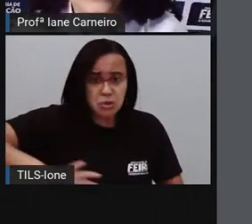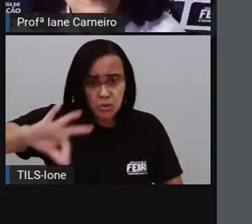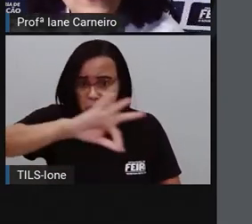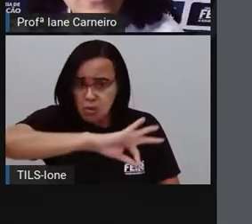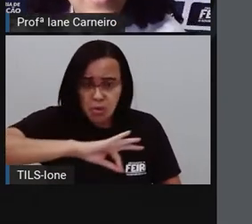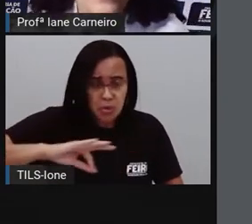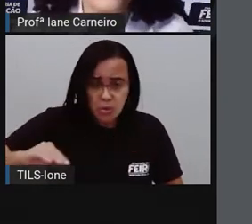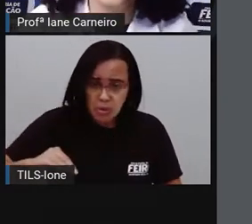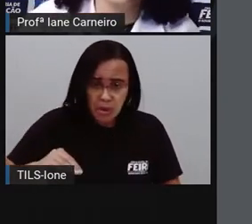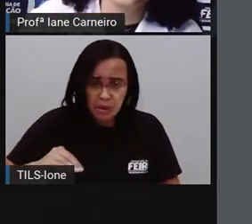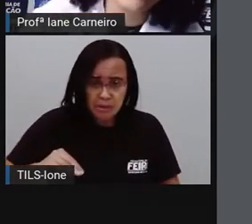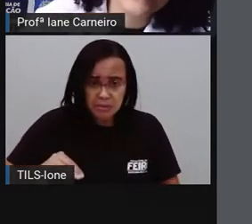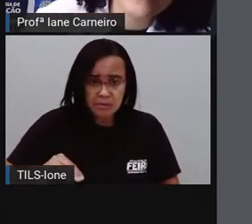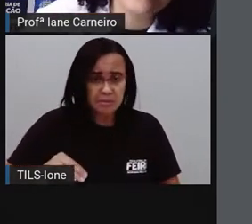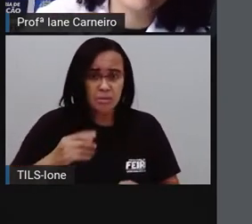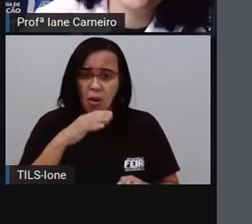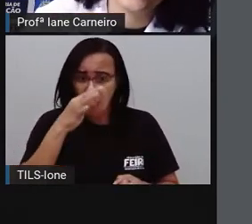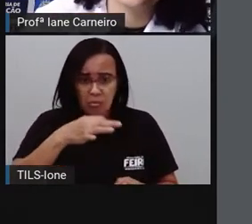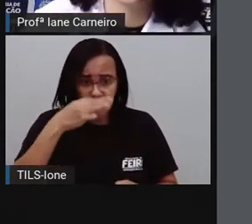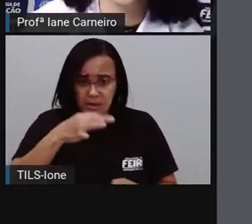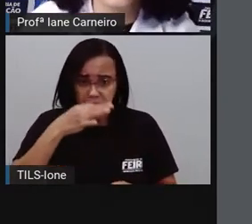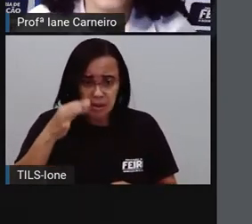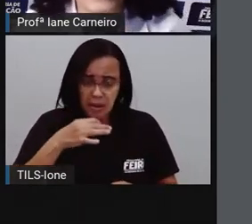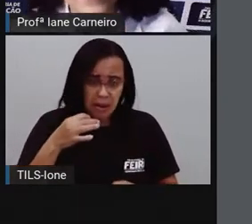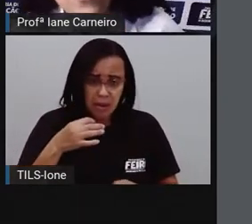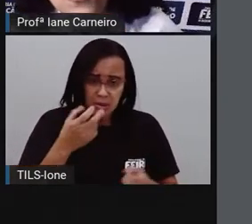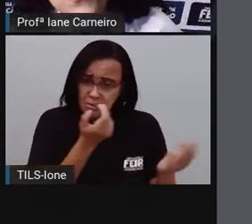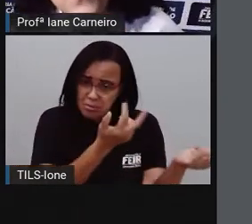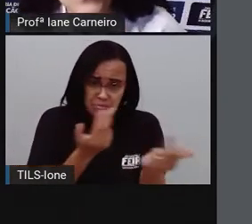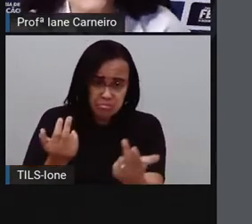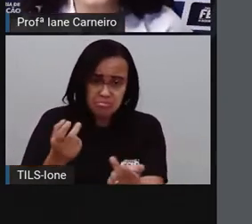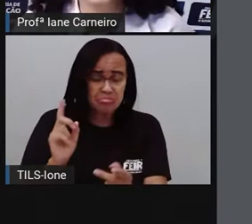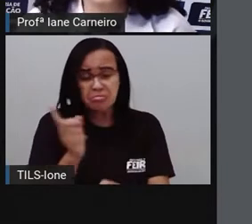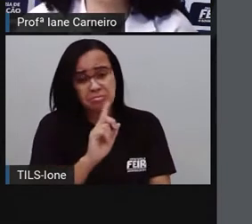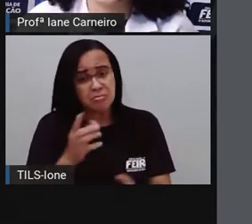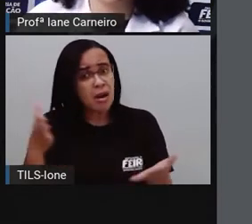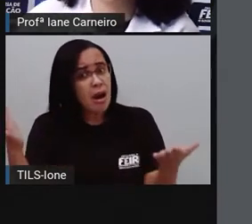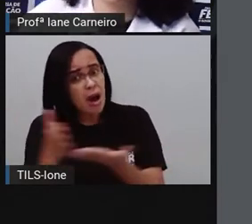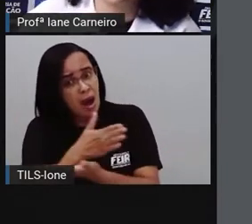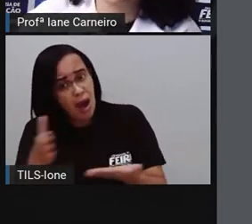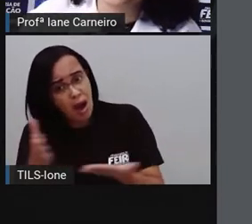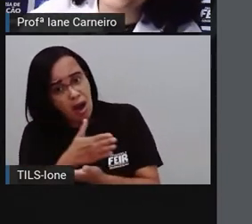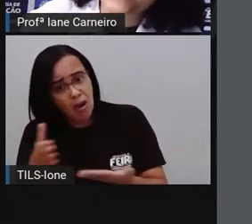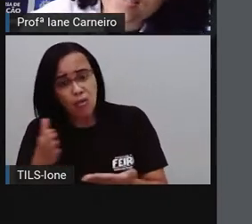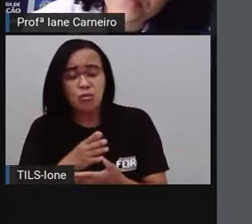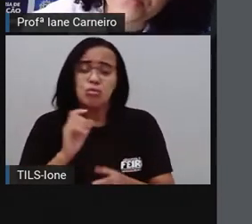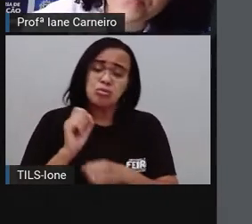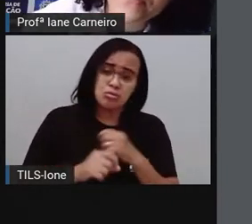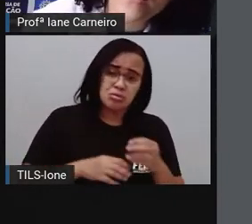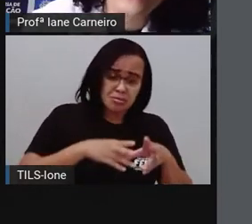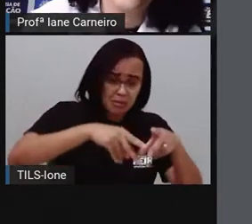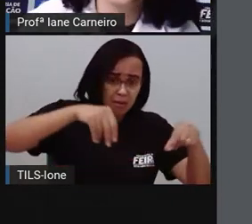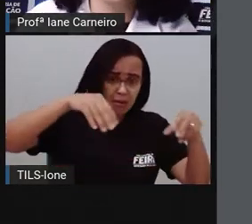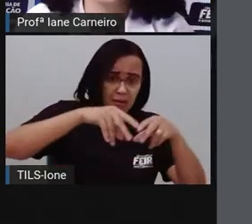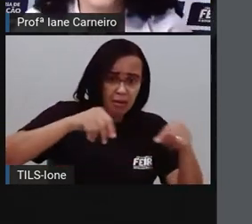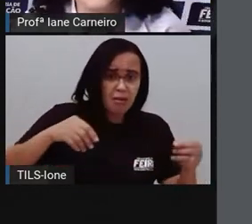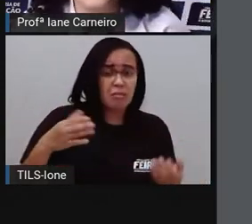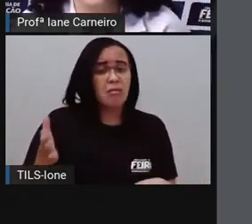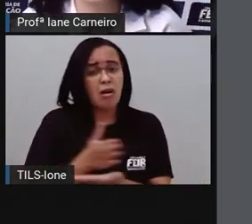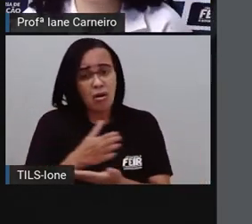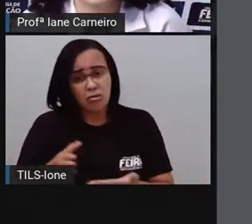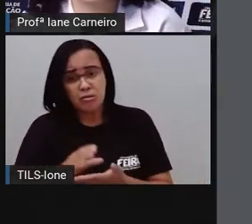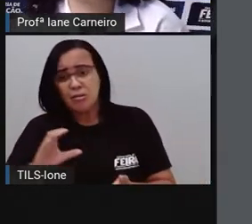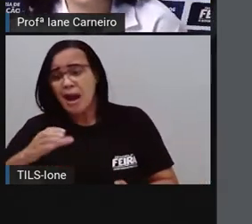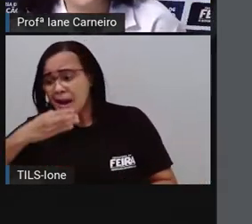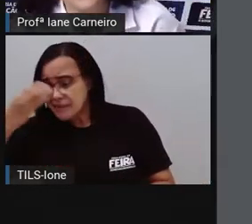farofa, outros preferem farelo, uns querem comer maçã, outros